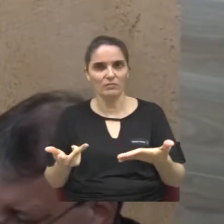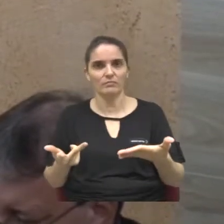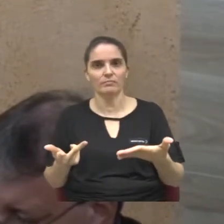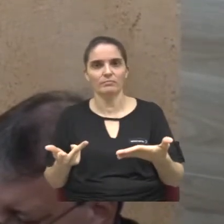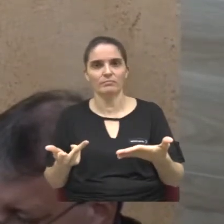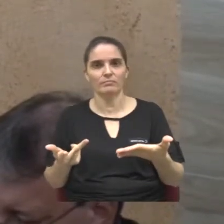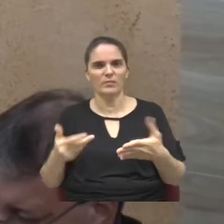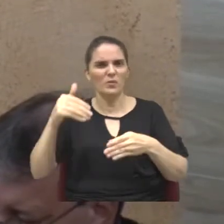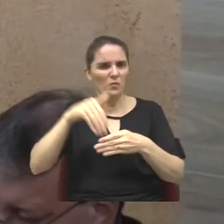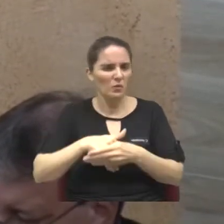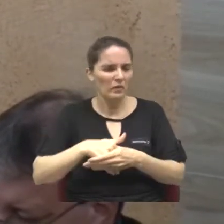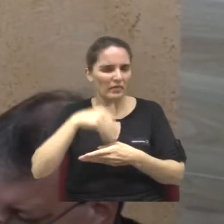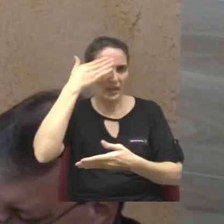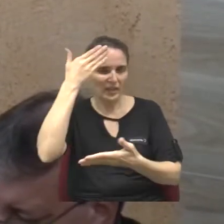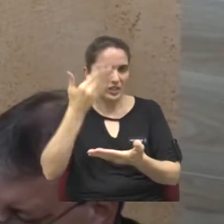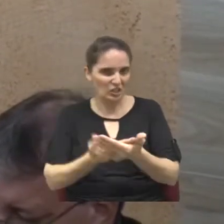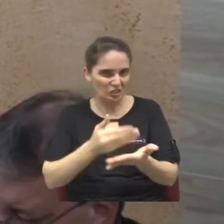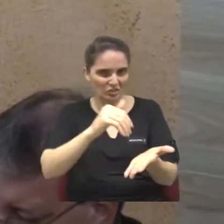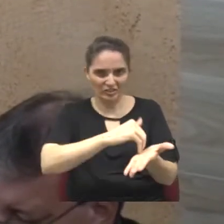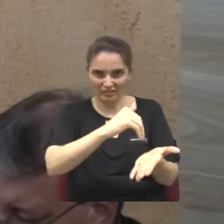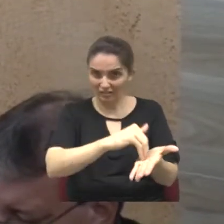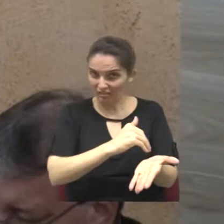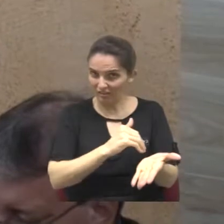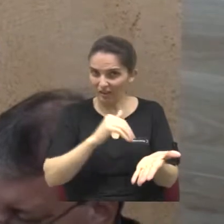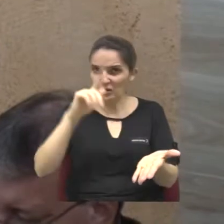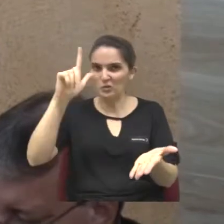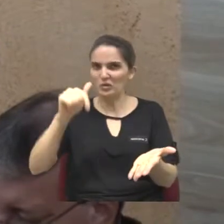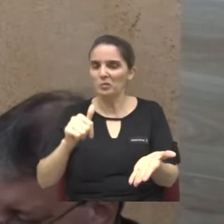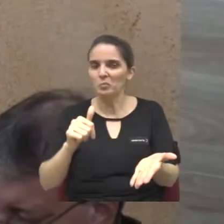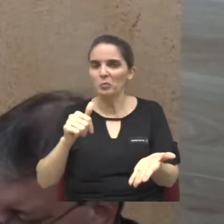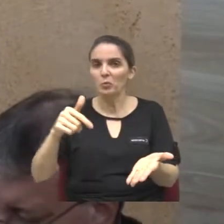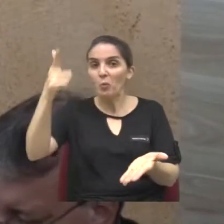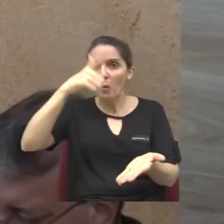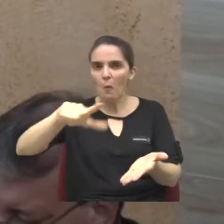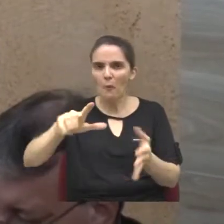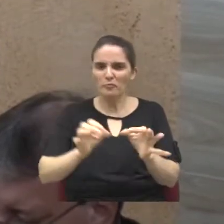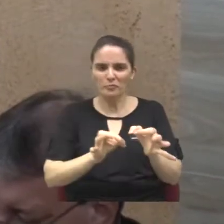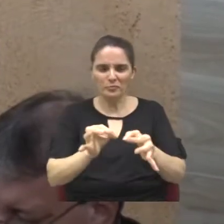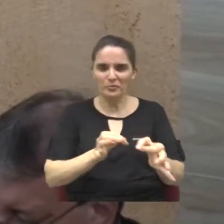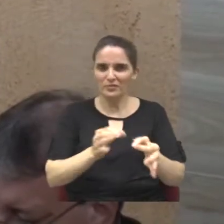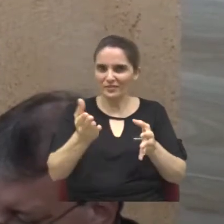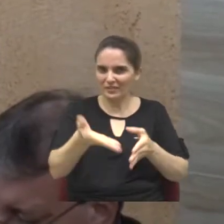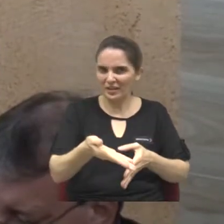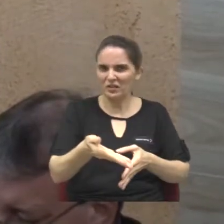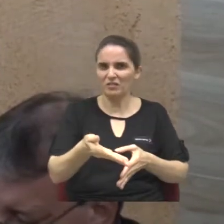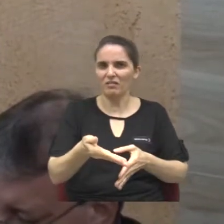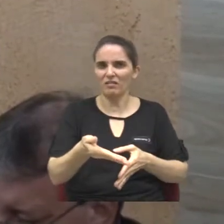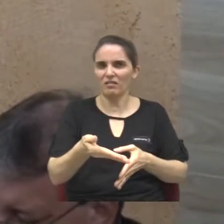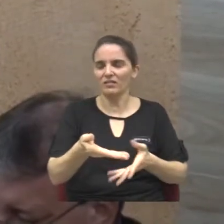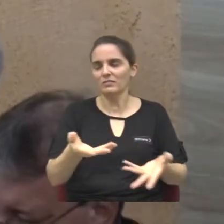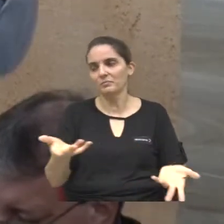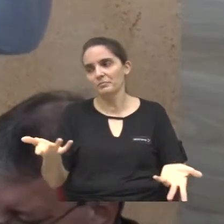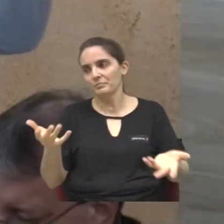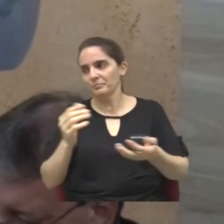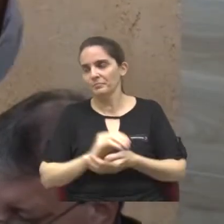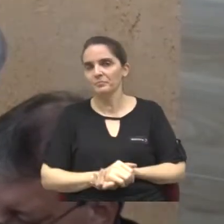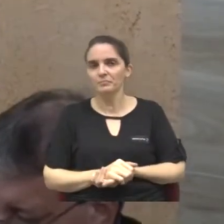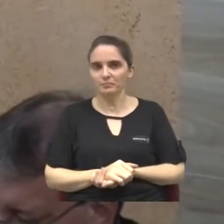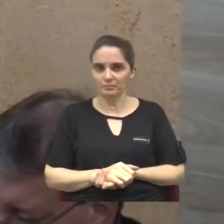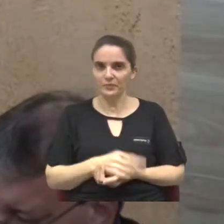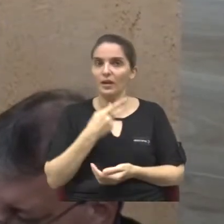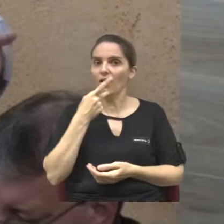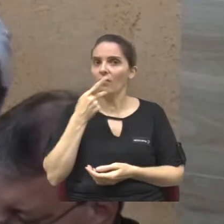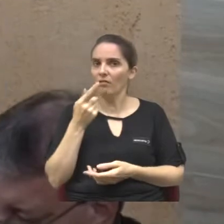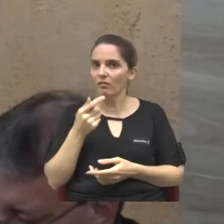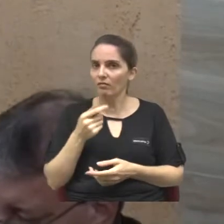votar confiando no secretário, e aí depois me vem um outro projeto desse, aí sim, falamos alguns meses atrás